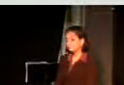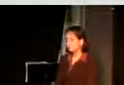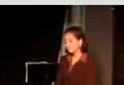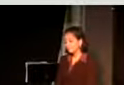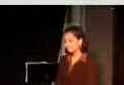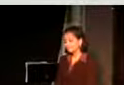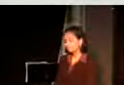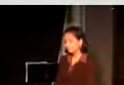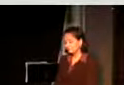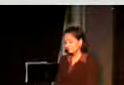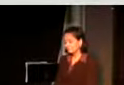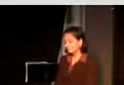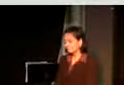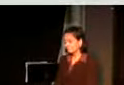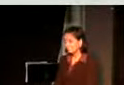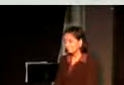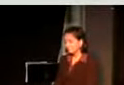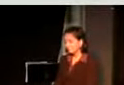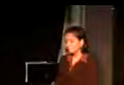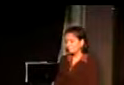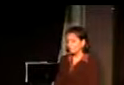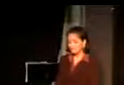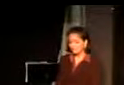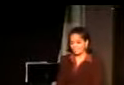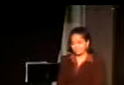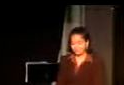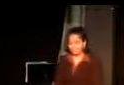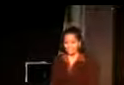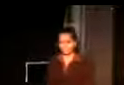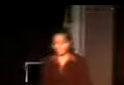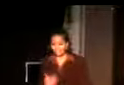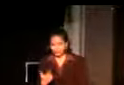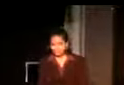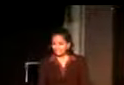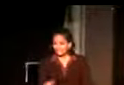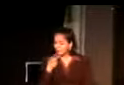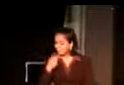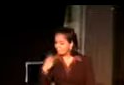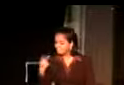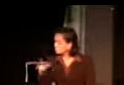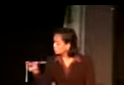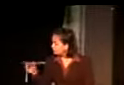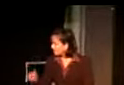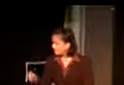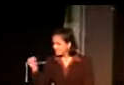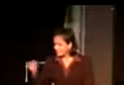talvez fosse melhor Diga ao seu irmão Miserável homem que tu és é melhor